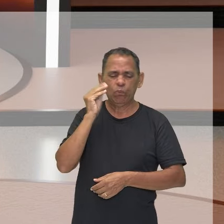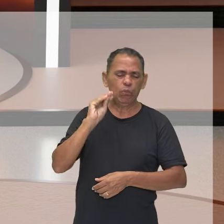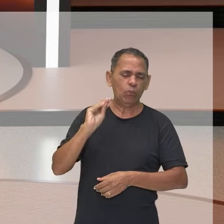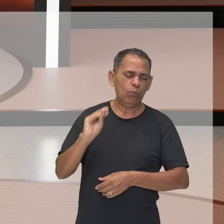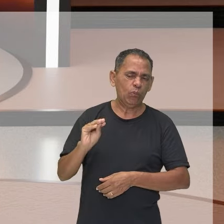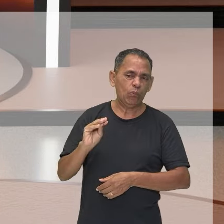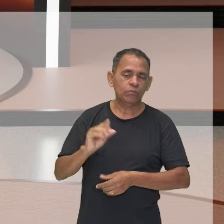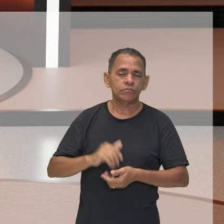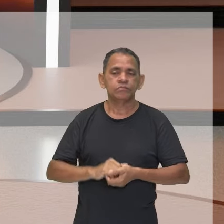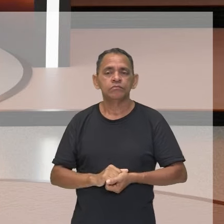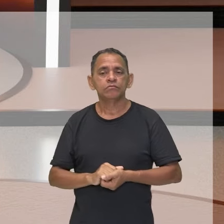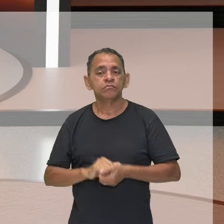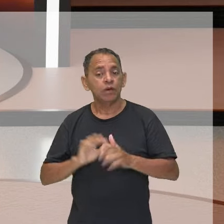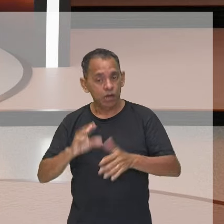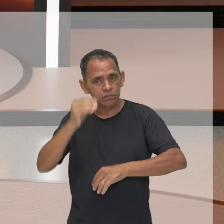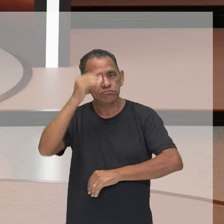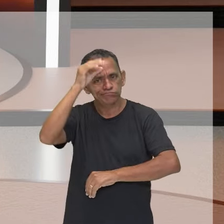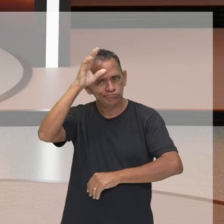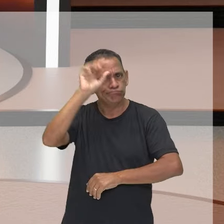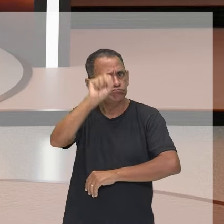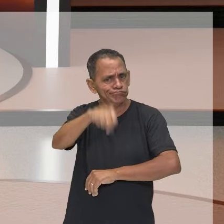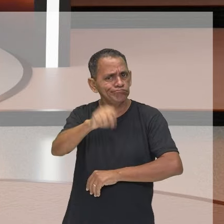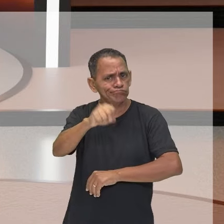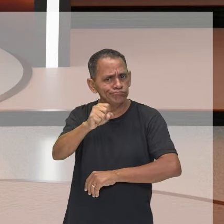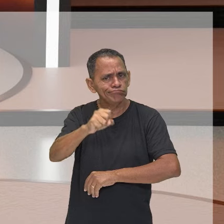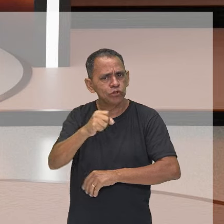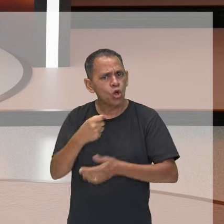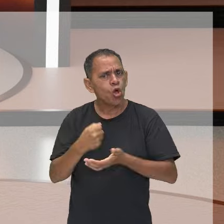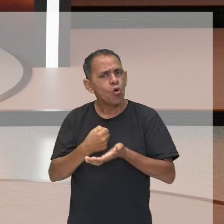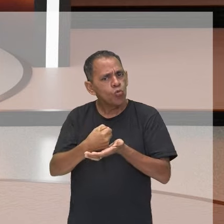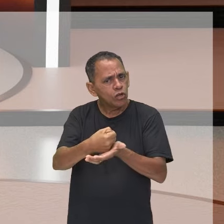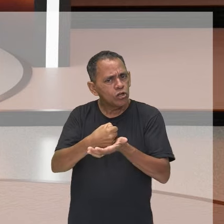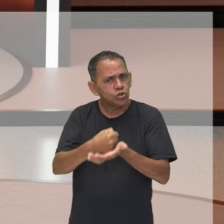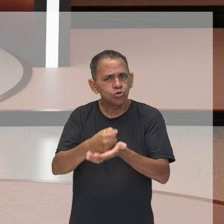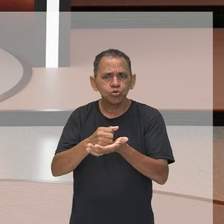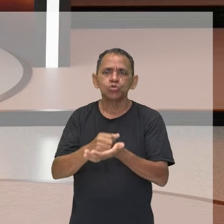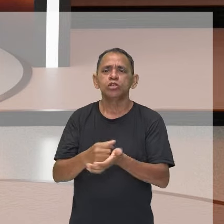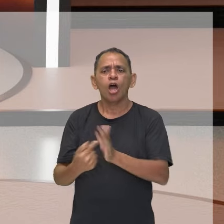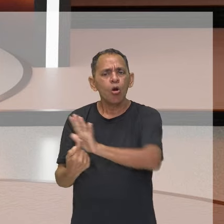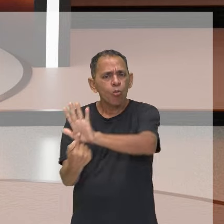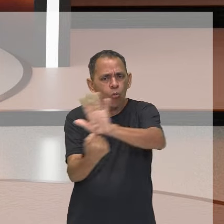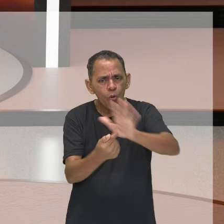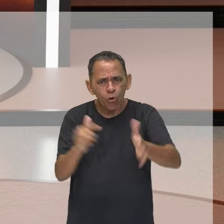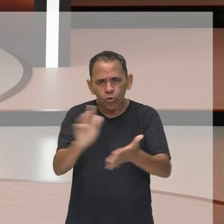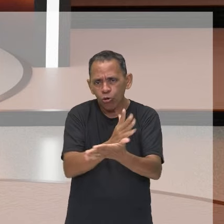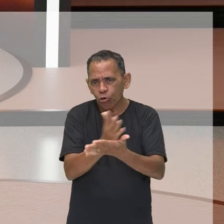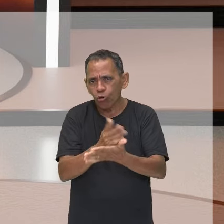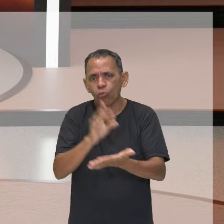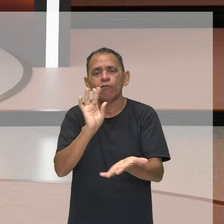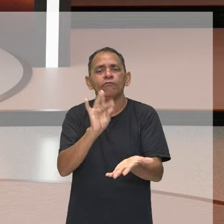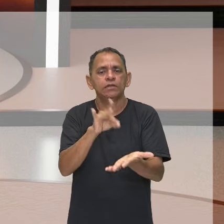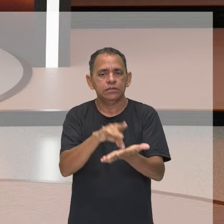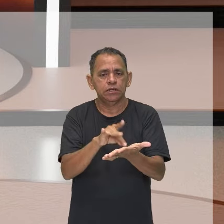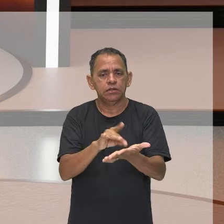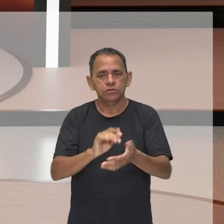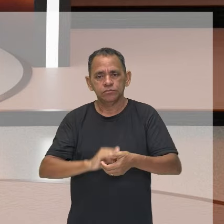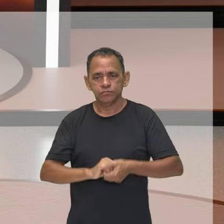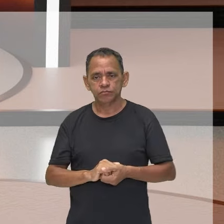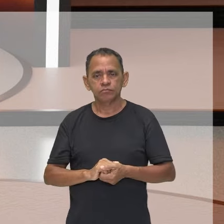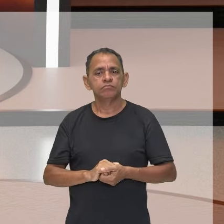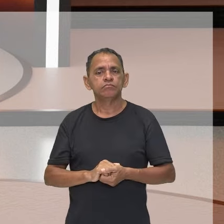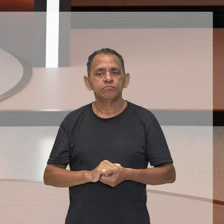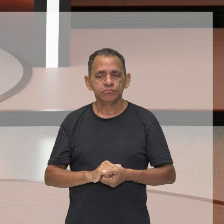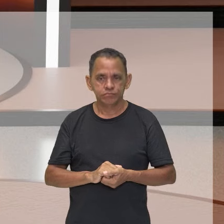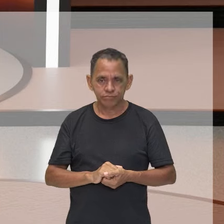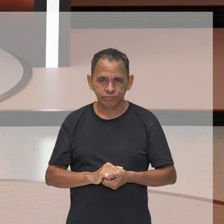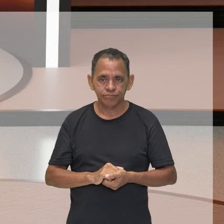sim, tá? É um conhecimento que traz para nós alguma verdade, tá? Embora, vocês viram